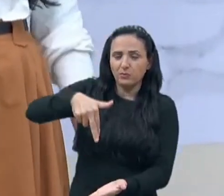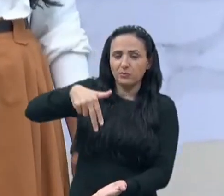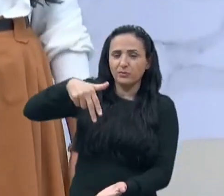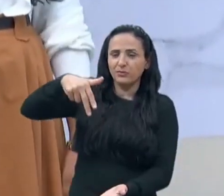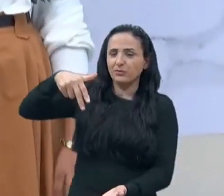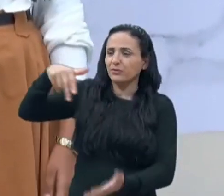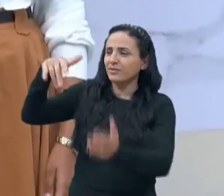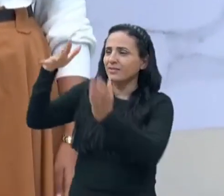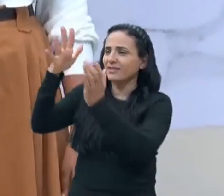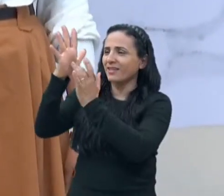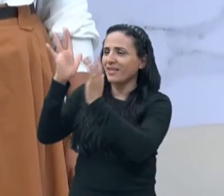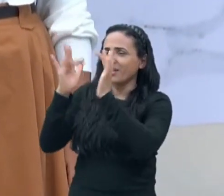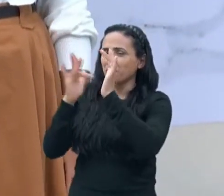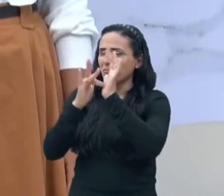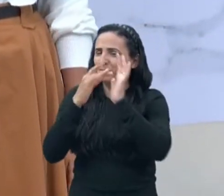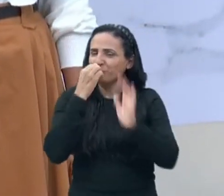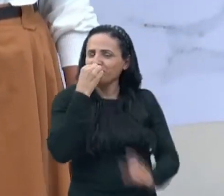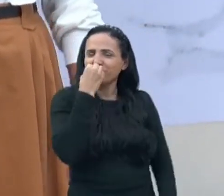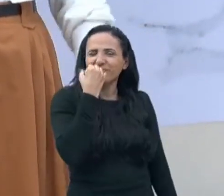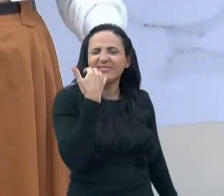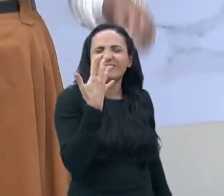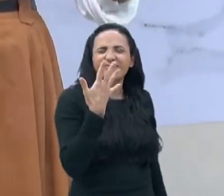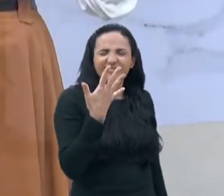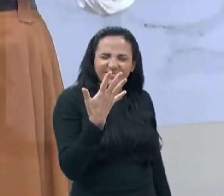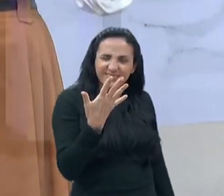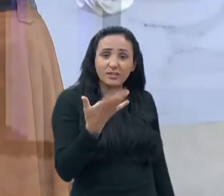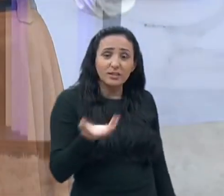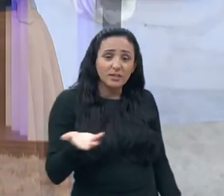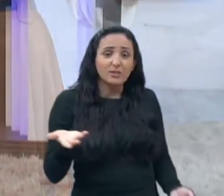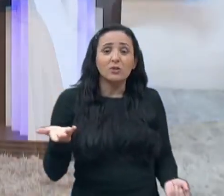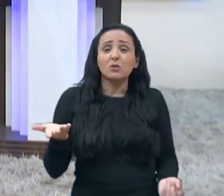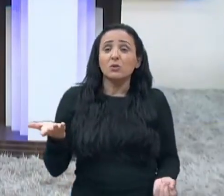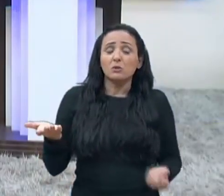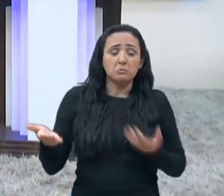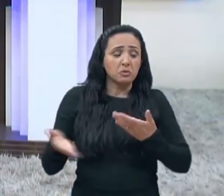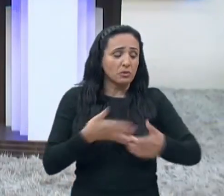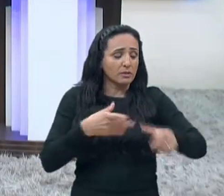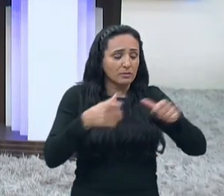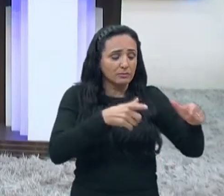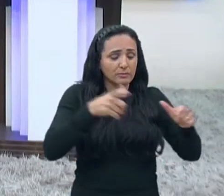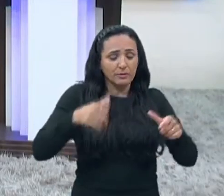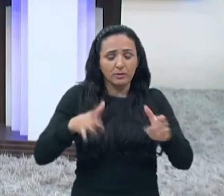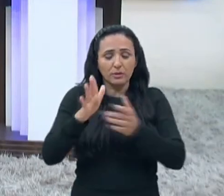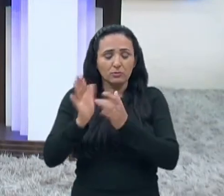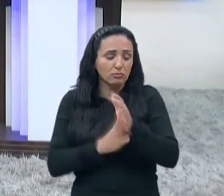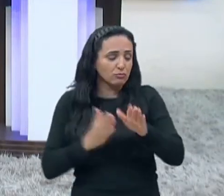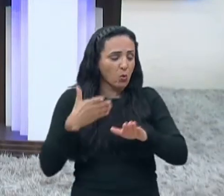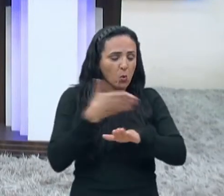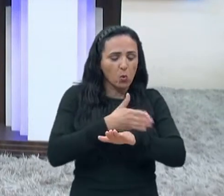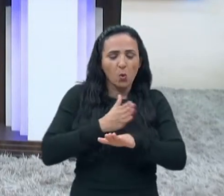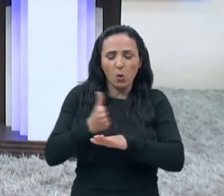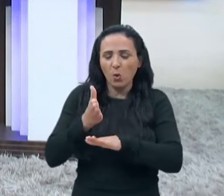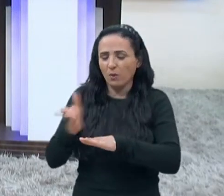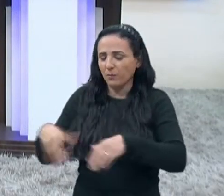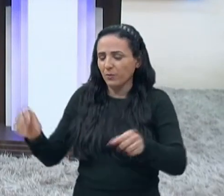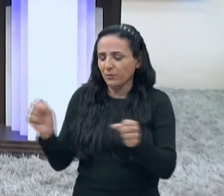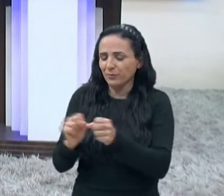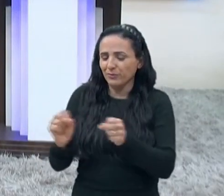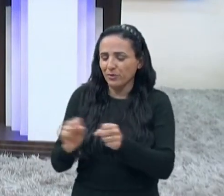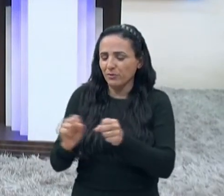ressuscitar. Jesus é bom e onde passou o